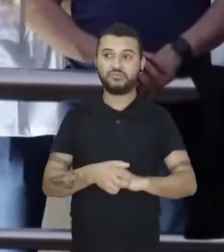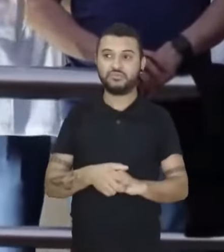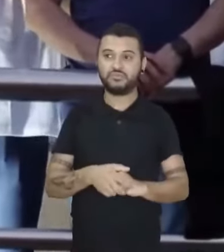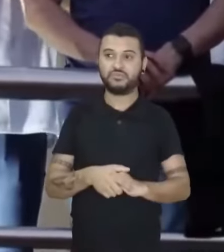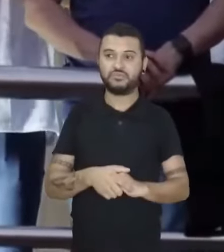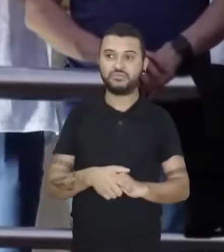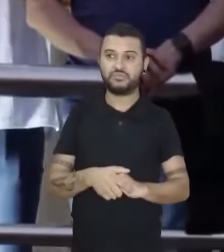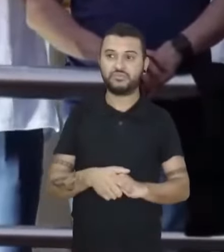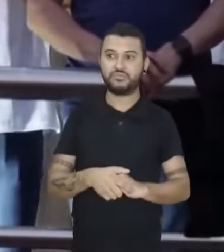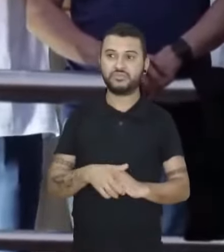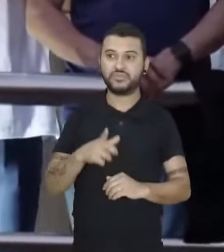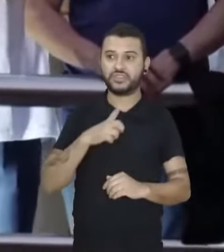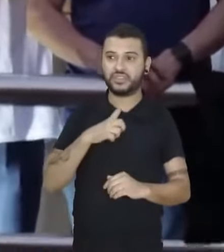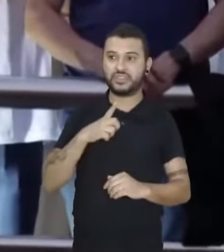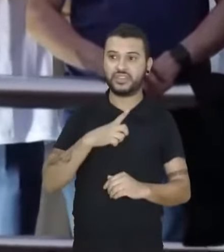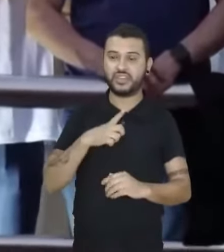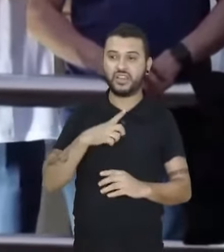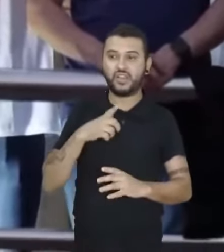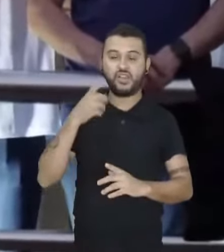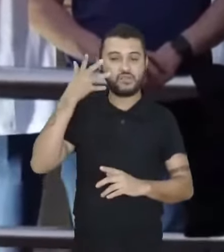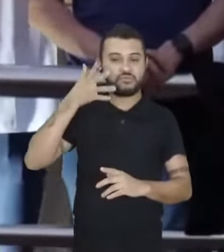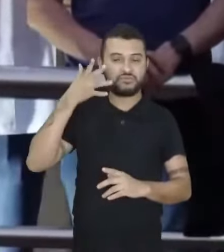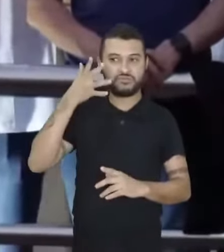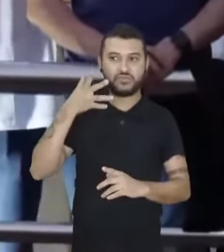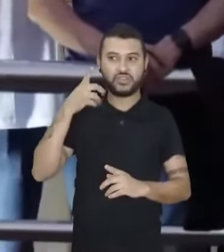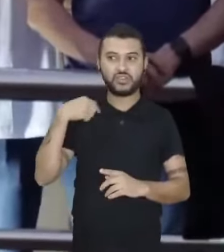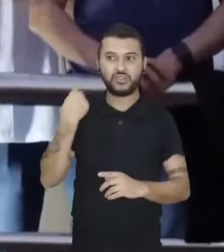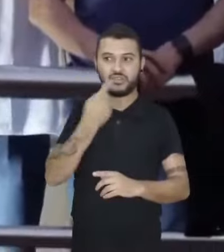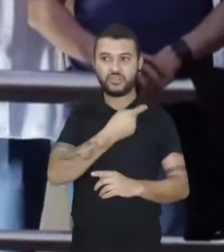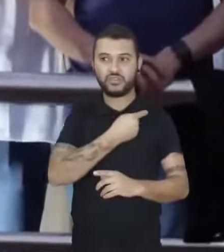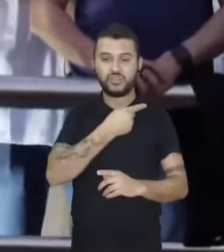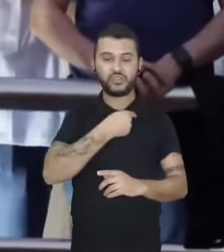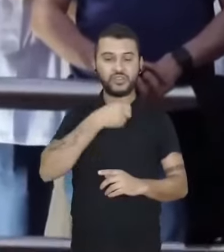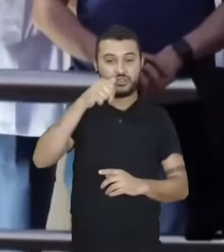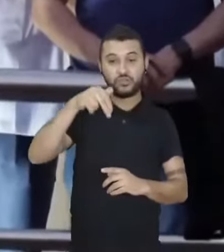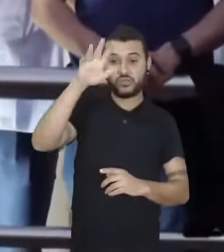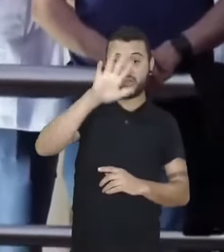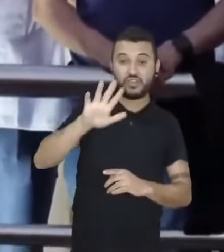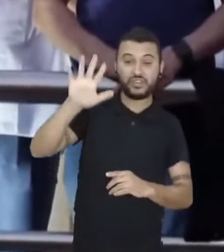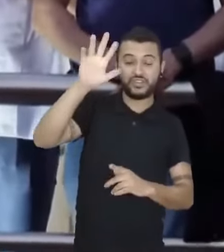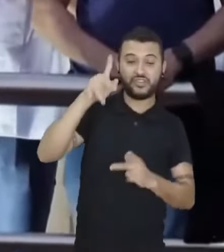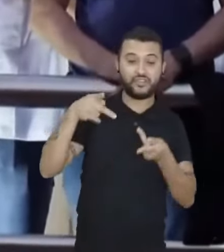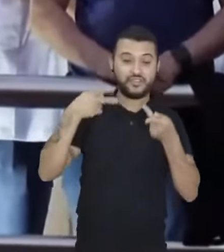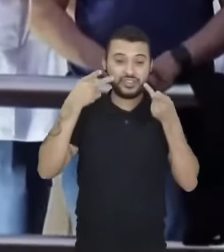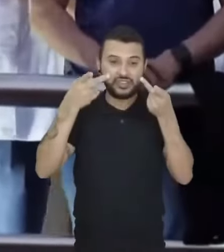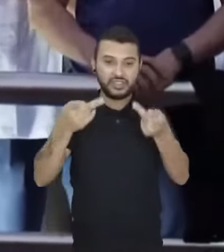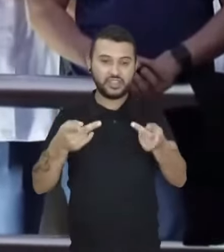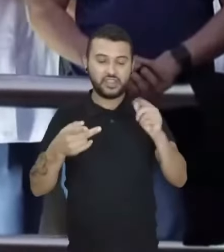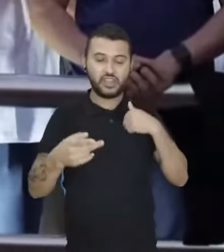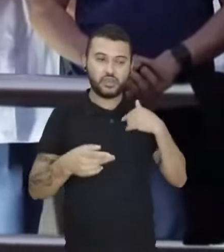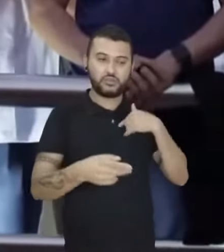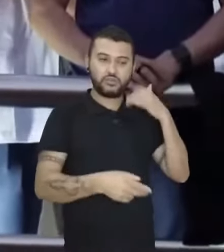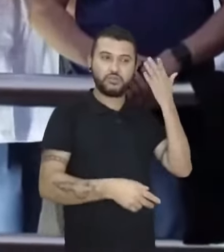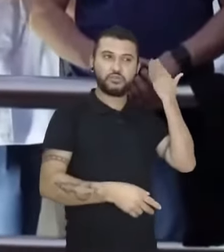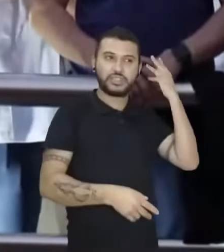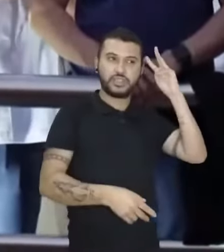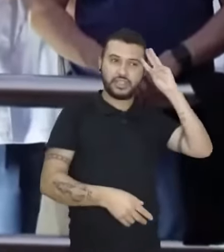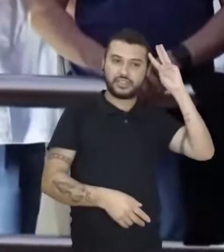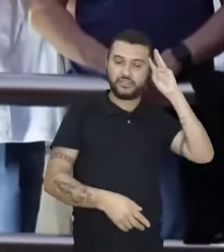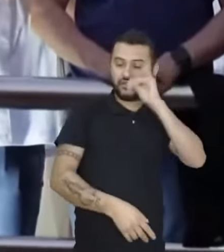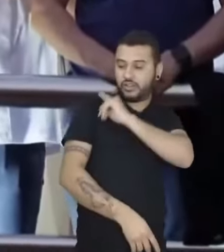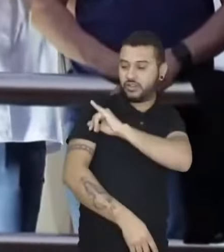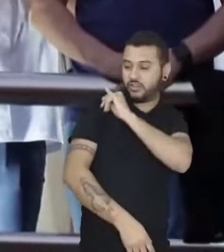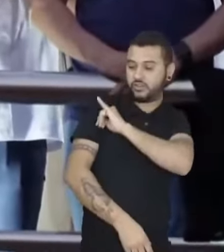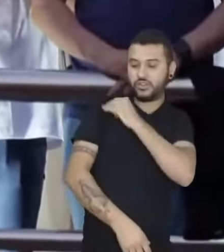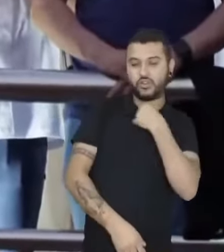pela qual eu estou fazendo essa viagem para o Nordeste. Eu fui do Rio de Janeiro terça-feira, vocês viram